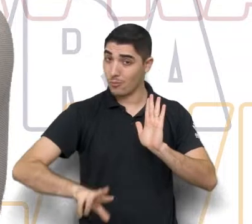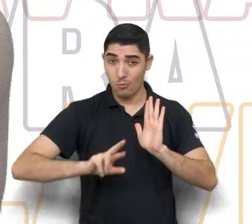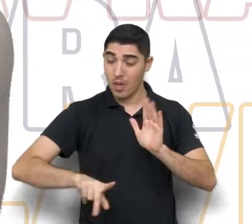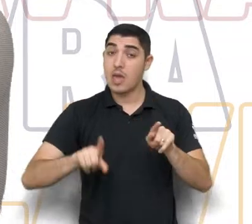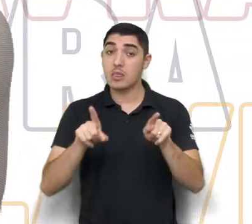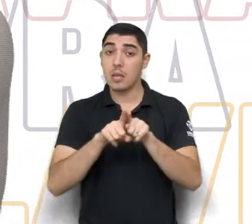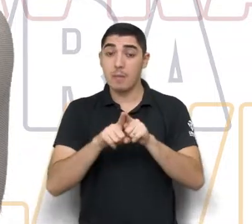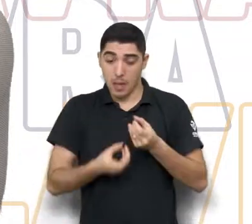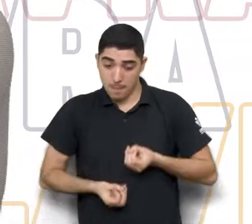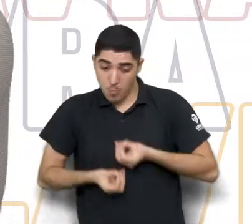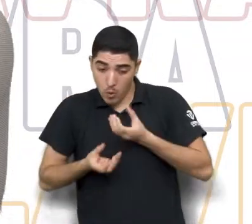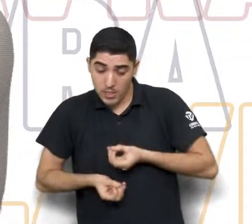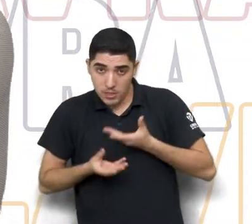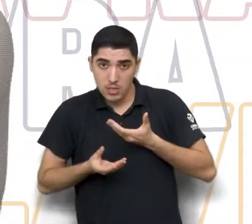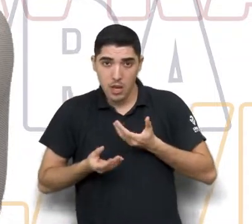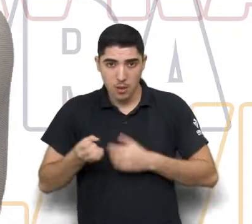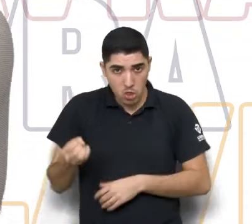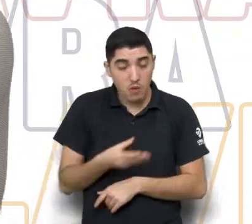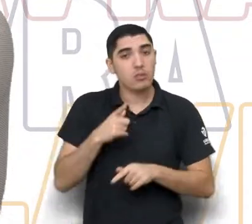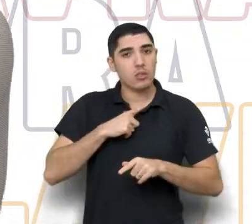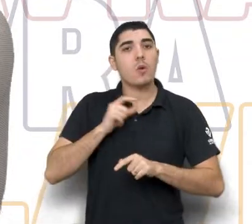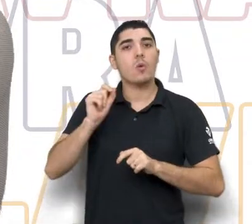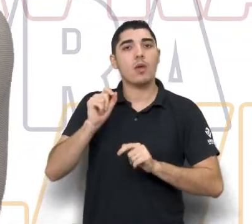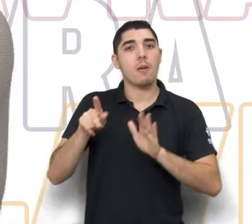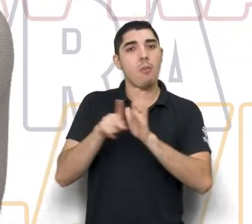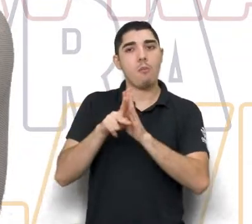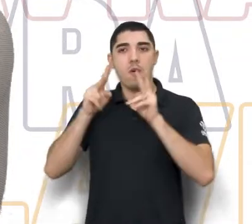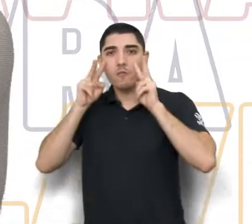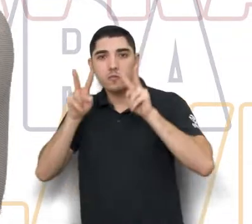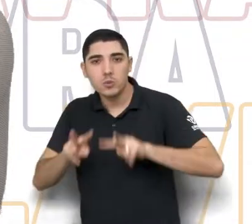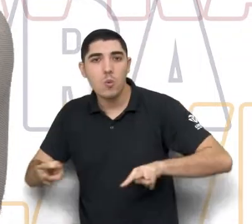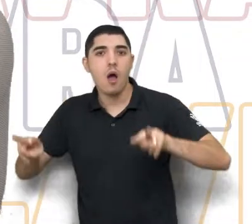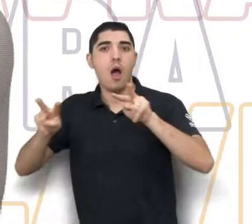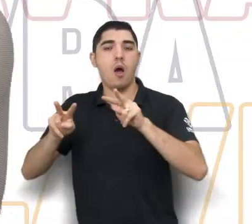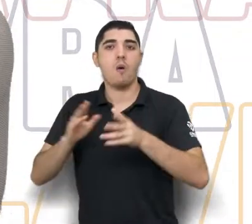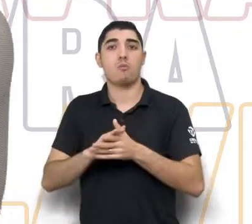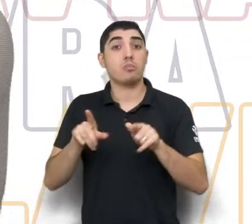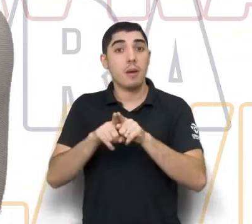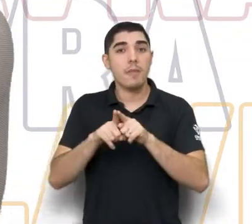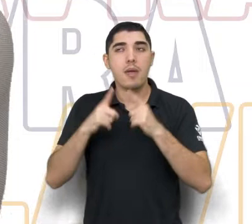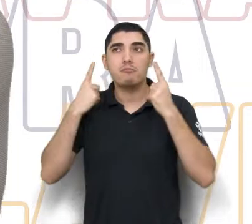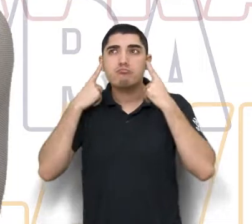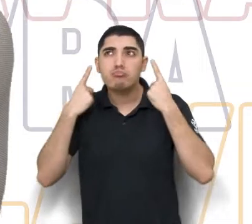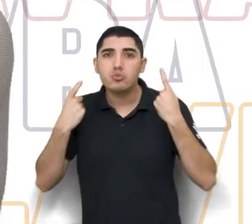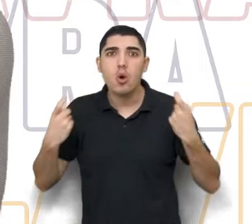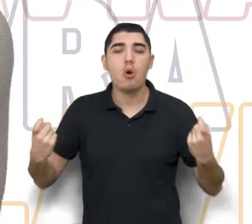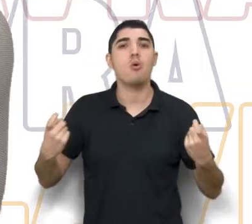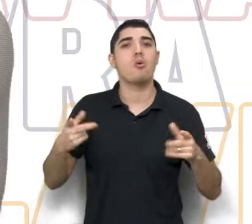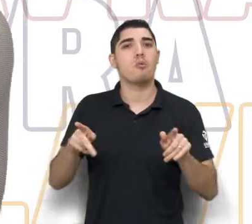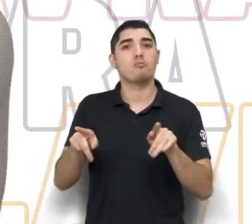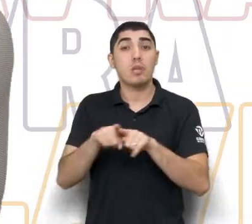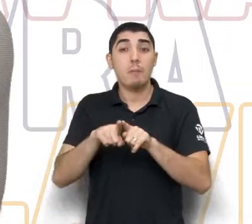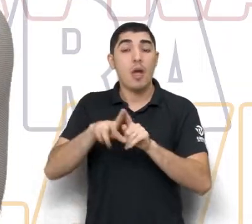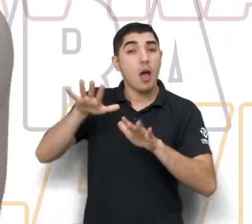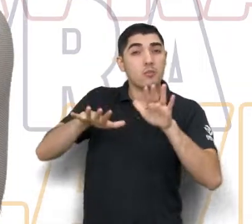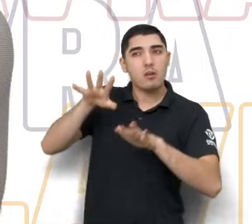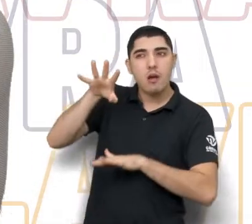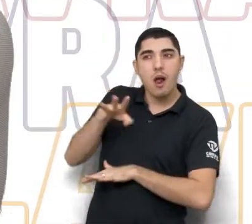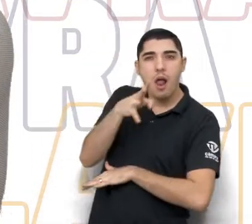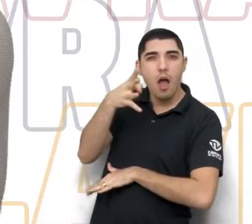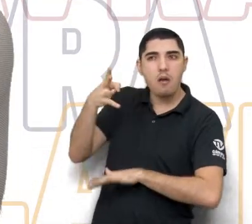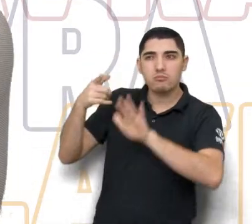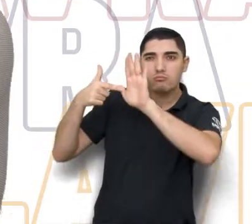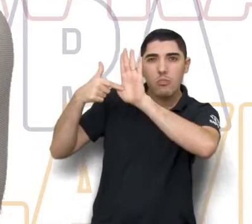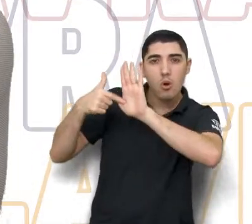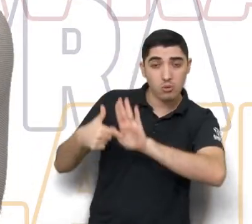também trabalha com código visual, com código sonoro, o gráfico. Então a poesia moderna